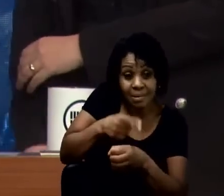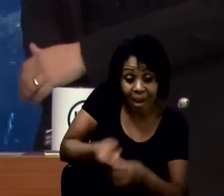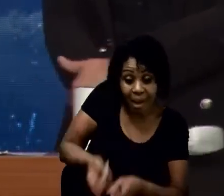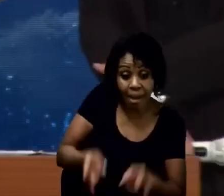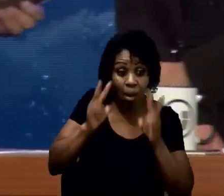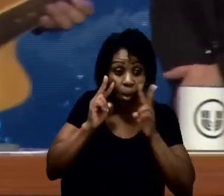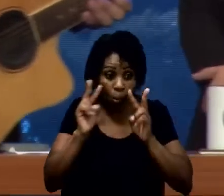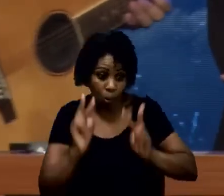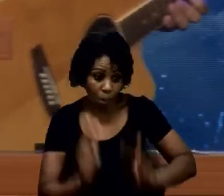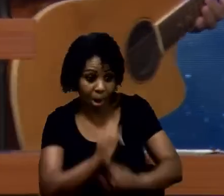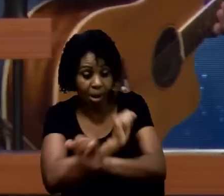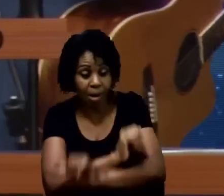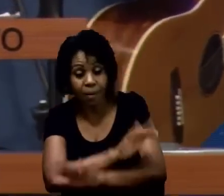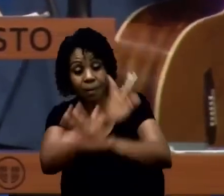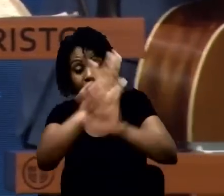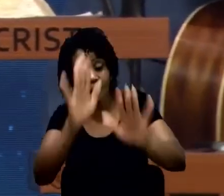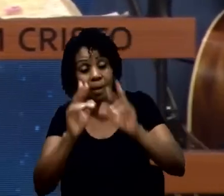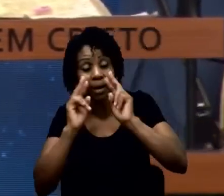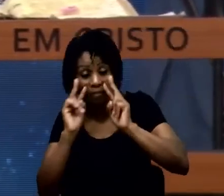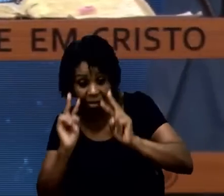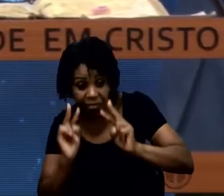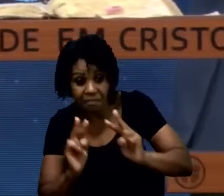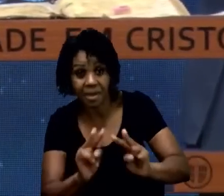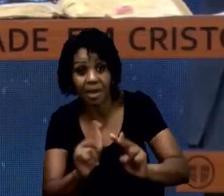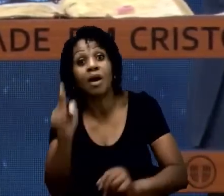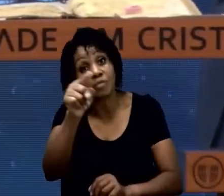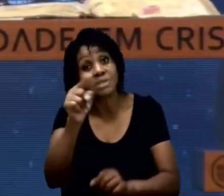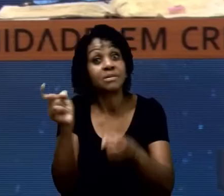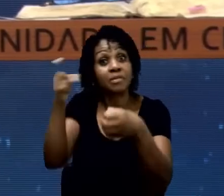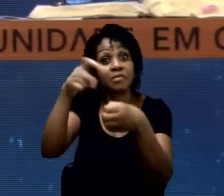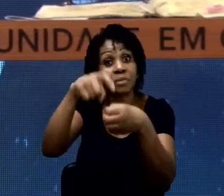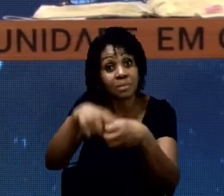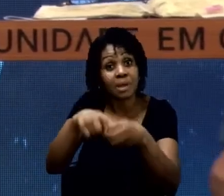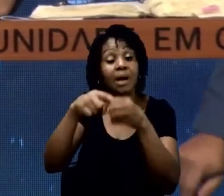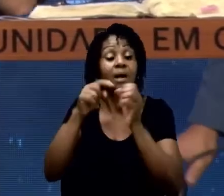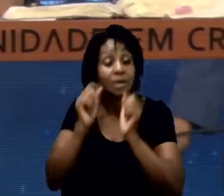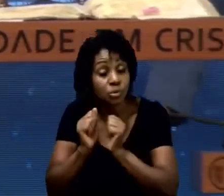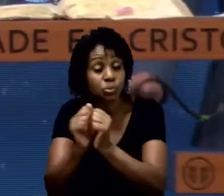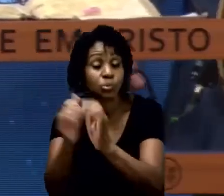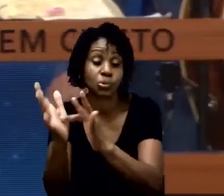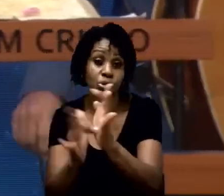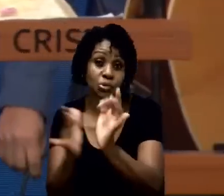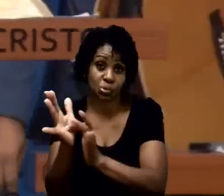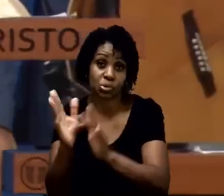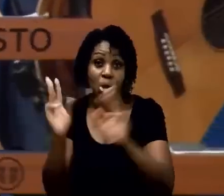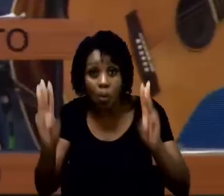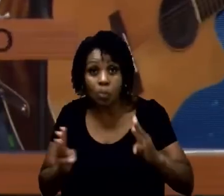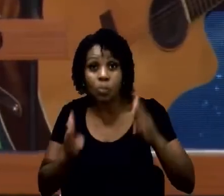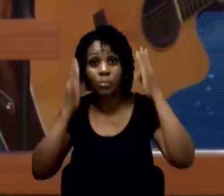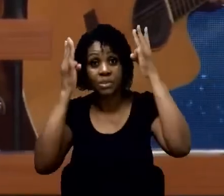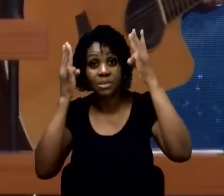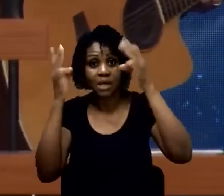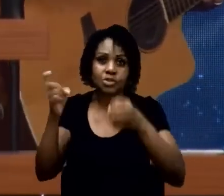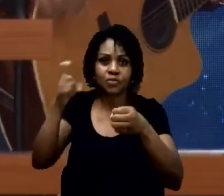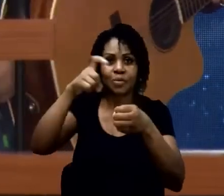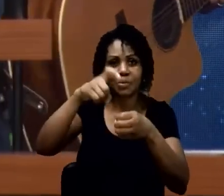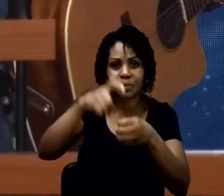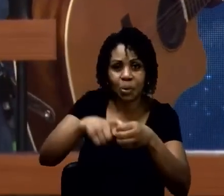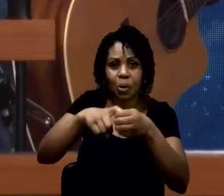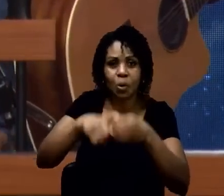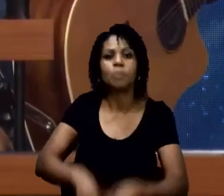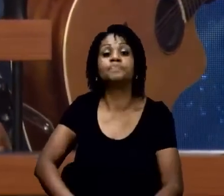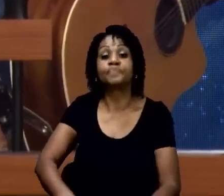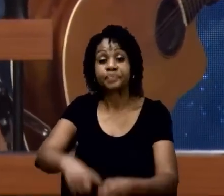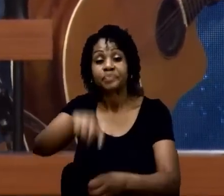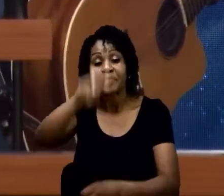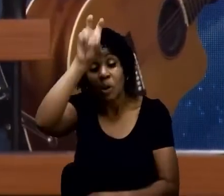E vai ver a minha glória. Você vai voltar com Jesus igual Moisés. Moisés voltou para o Egito com o anjo. E